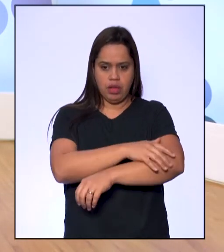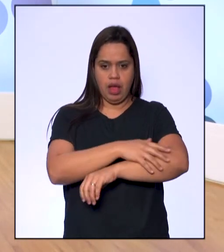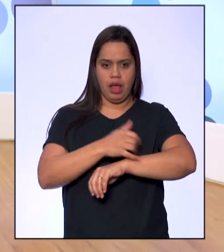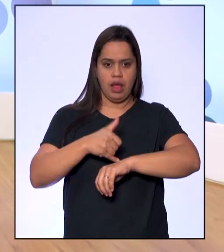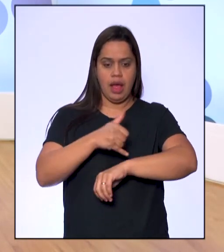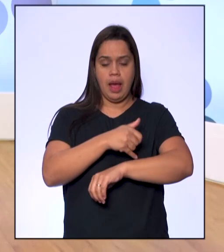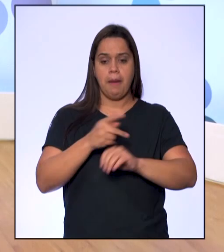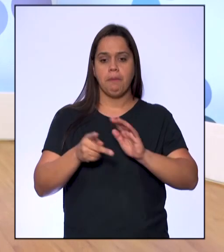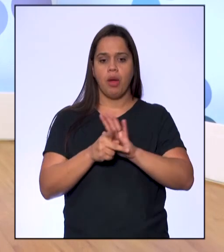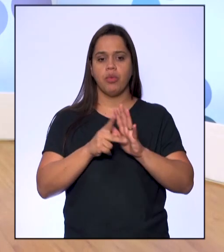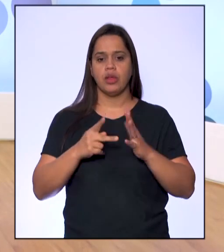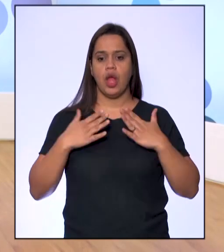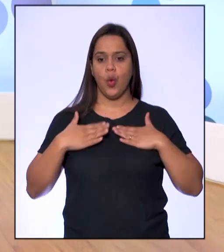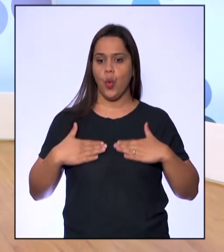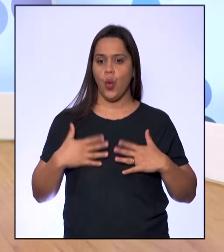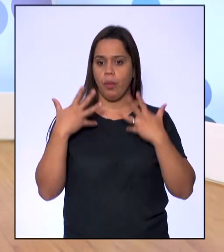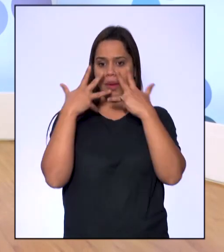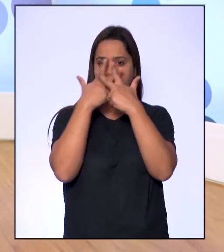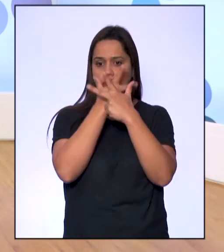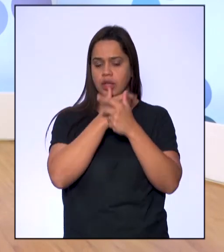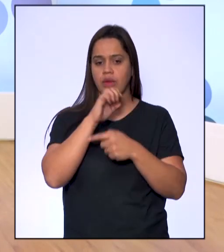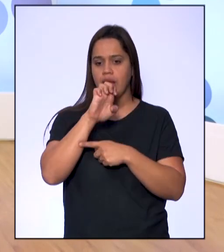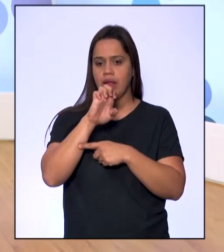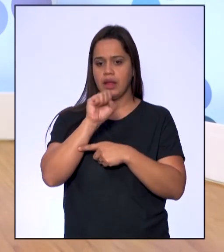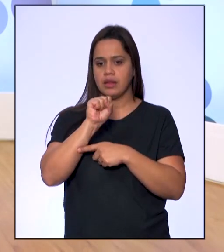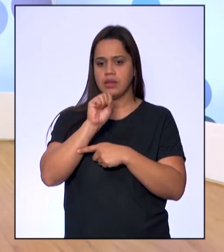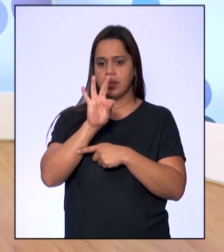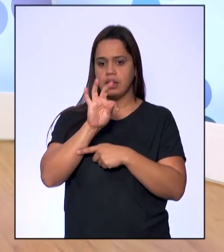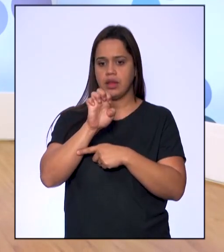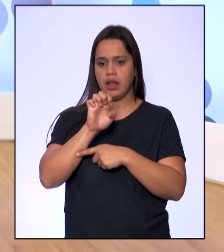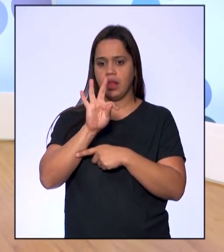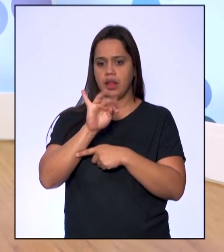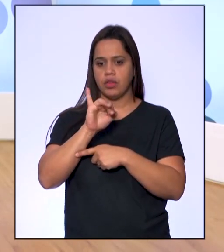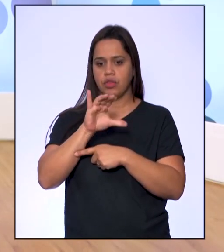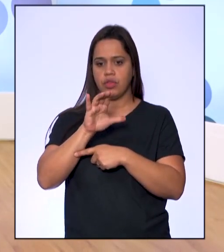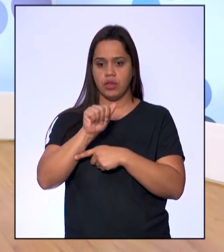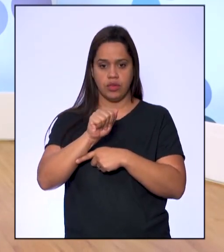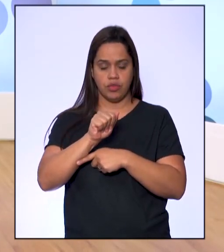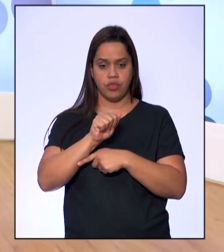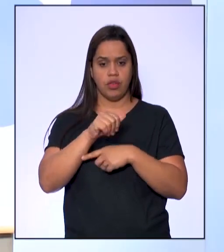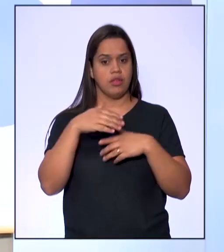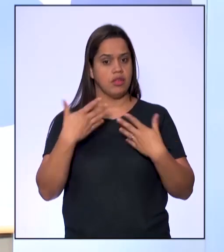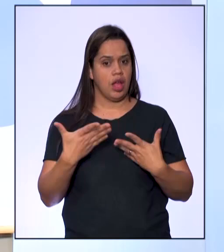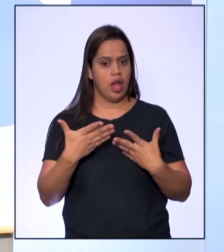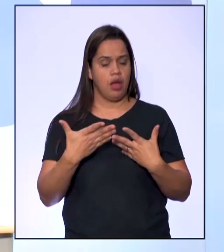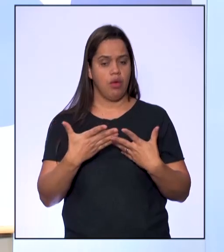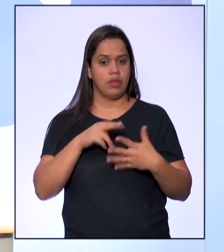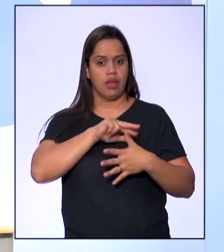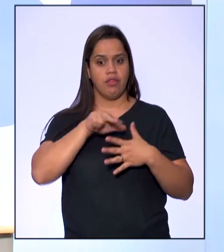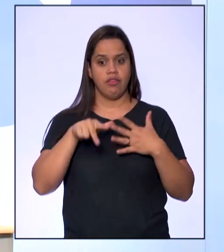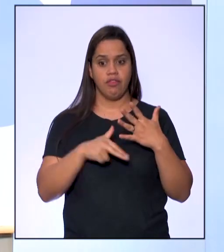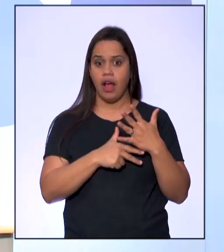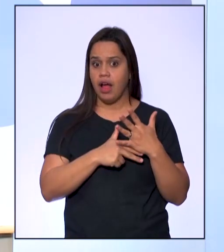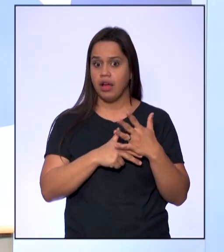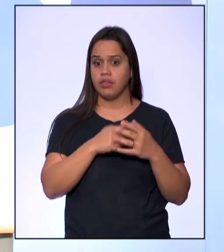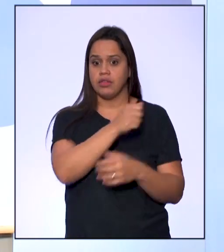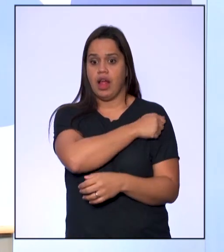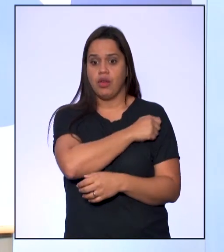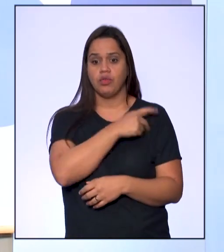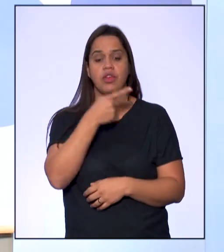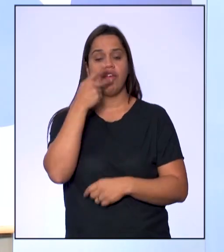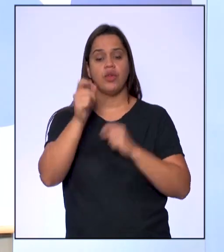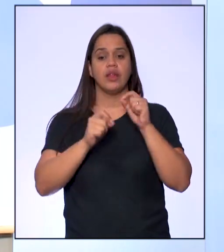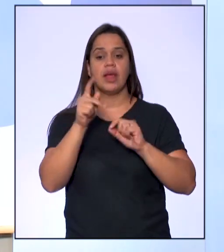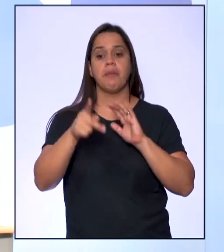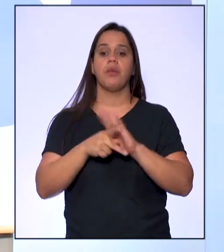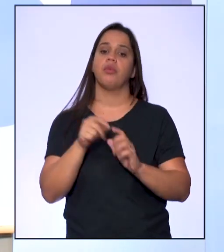a estética, que é uma questão de estética mesmo. Estou né? vendo aqui, professora Lúcia, muitos responderem que é o querer momentâneo.